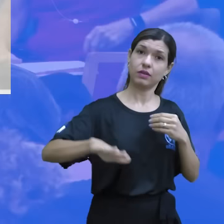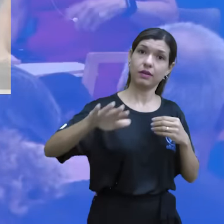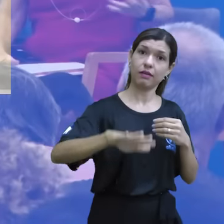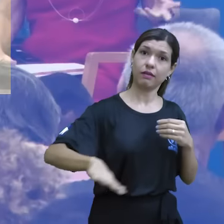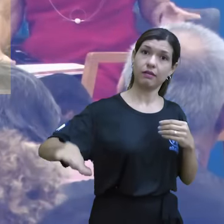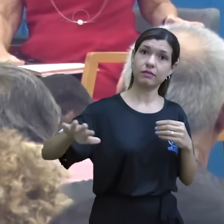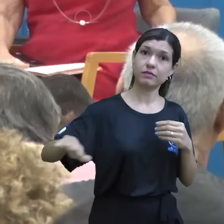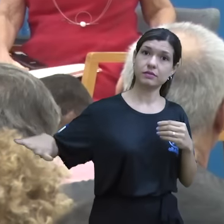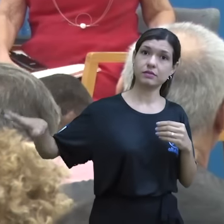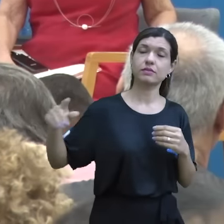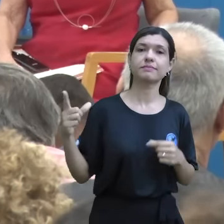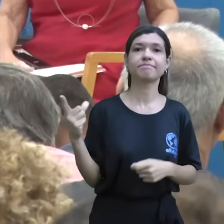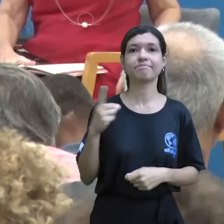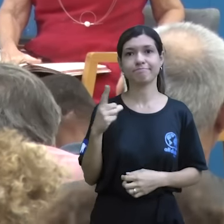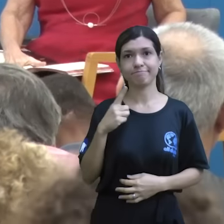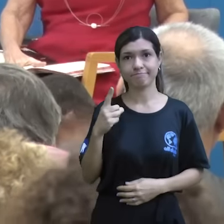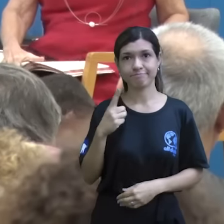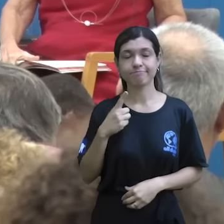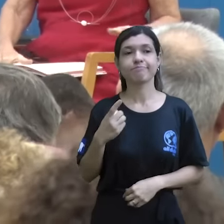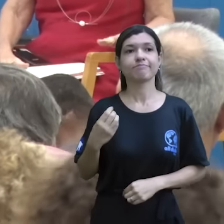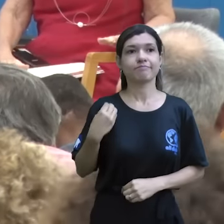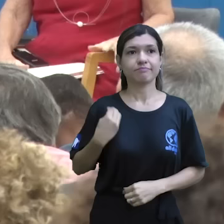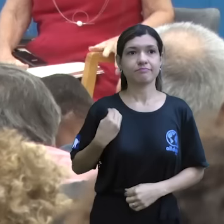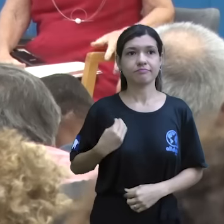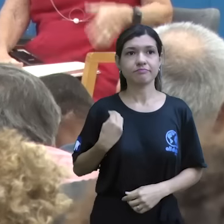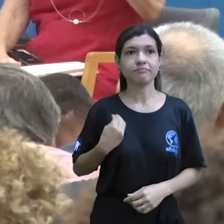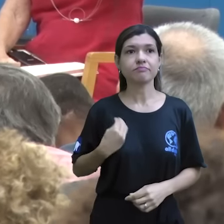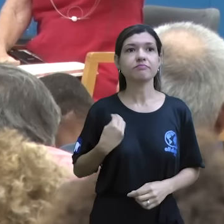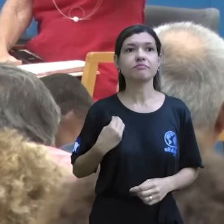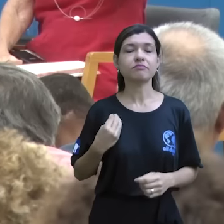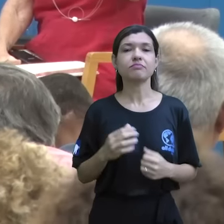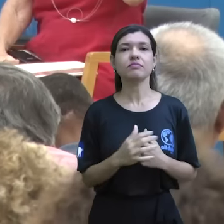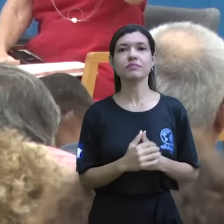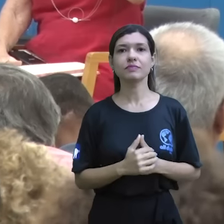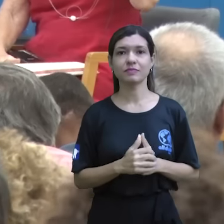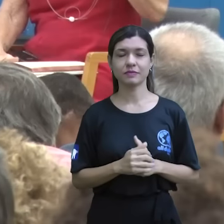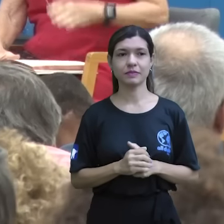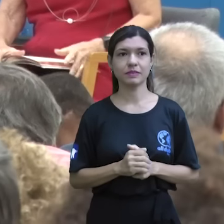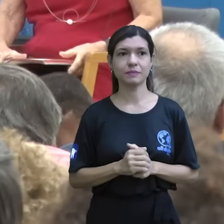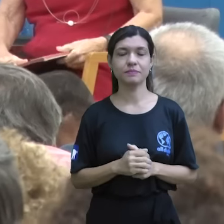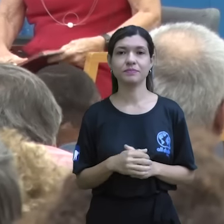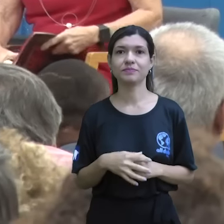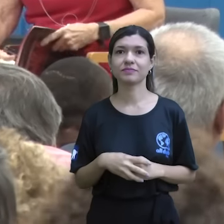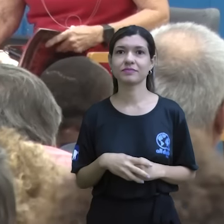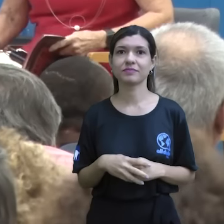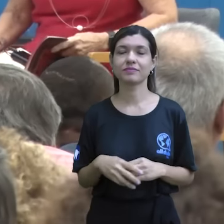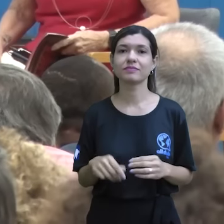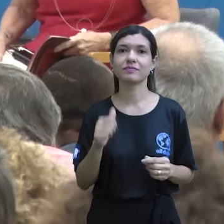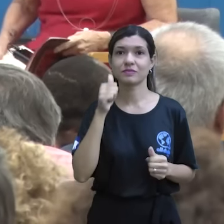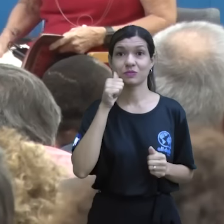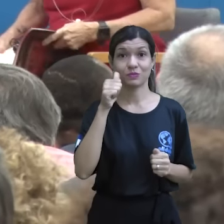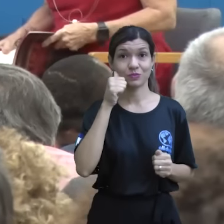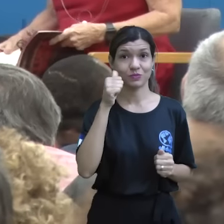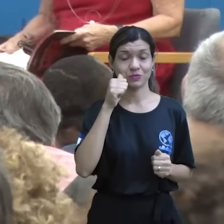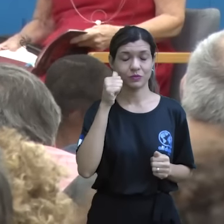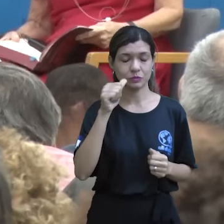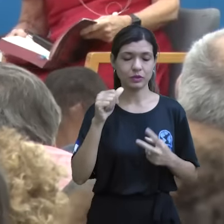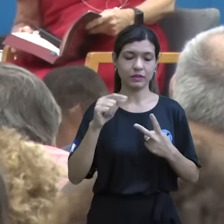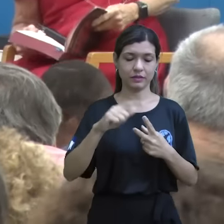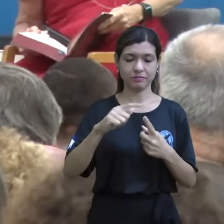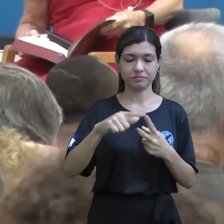uma genialidade do Juliano Moreira. E, pô, mas esse Juliano Moreira, né? Ele realmente era um danado, porque era